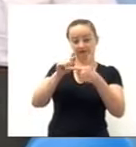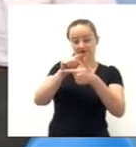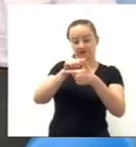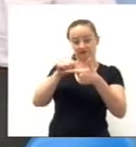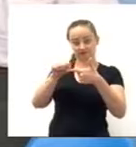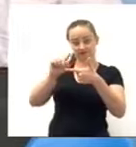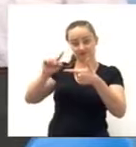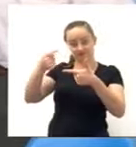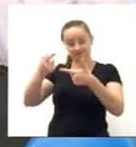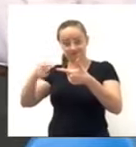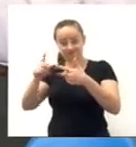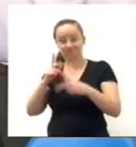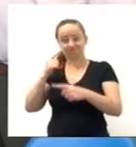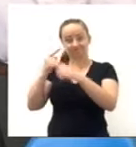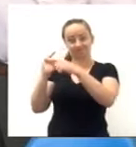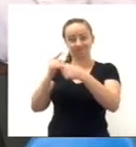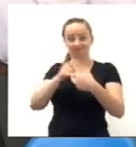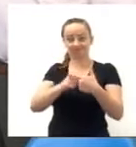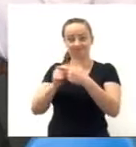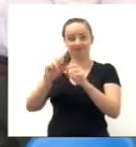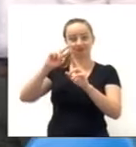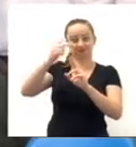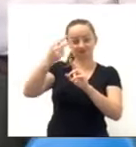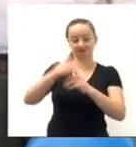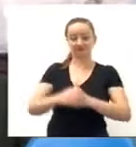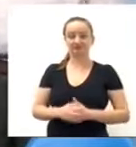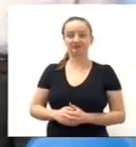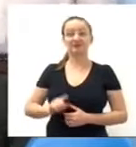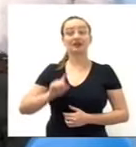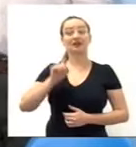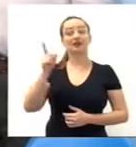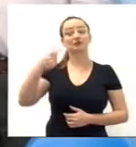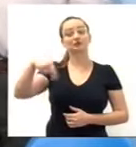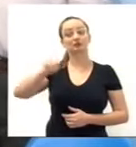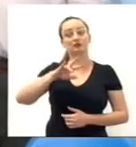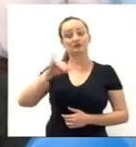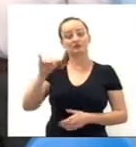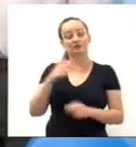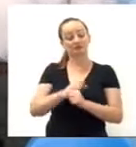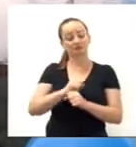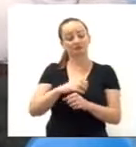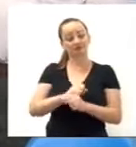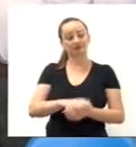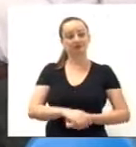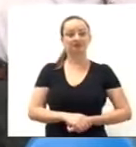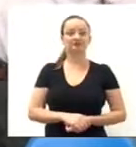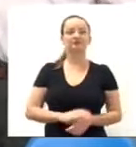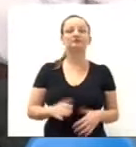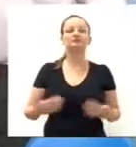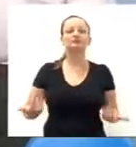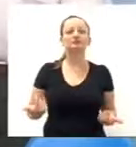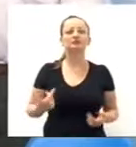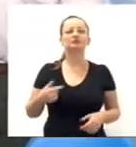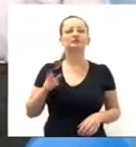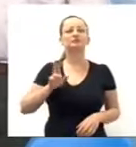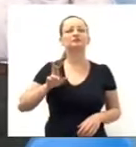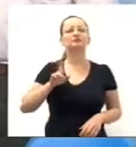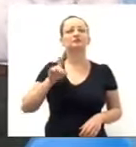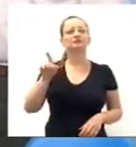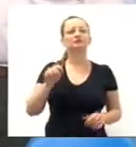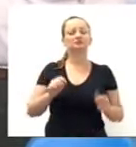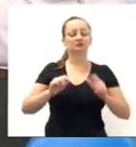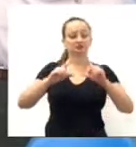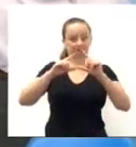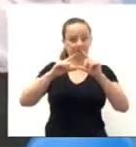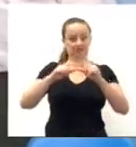mais o cateto ao quadrado, certo? É isso que vocês vão estar calculando. Então, vamos pegar um do triângulo.